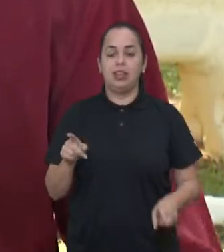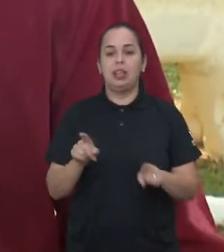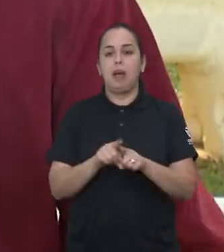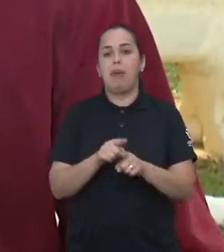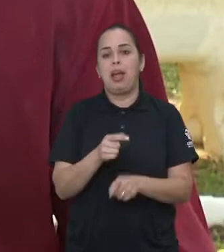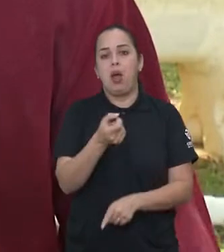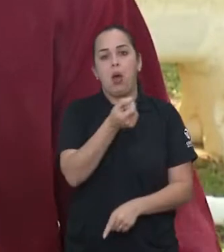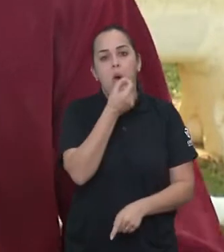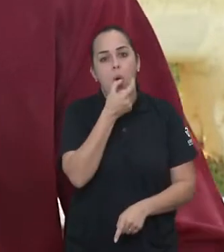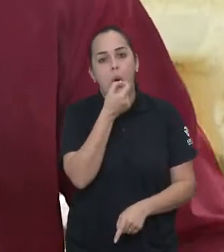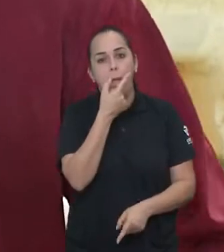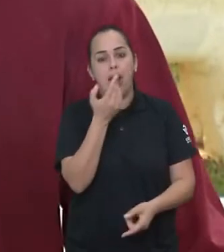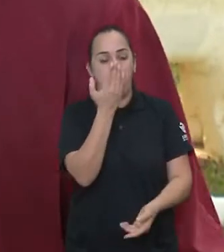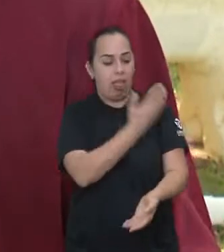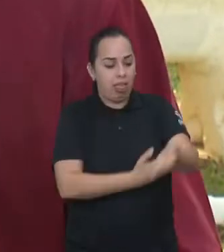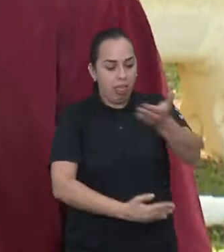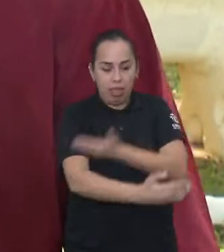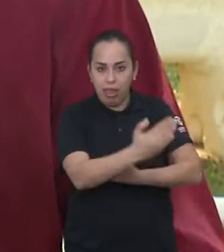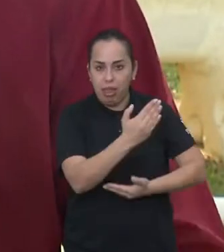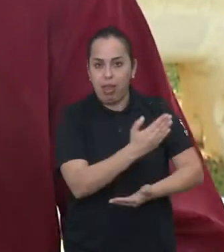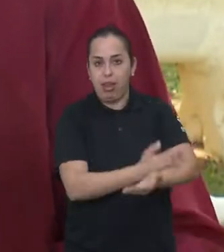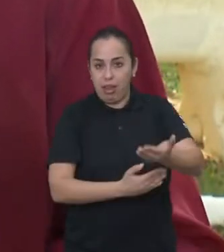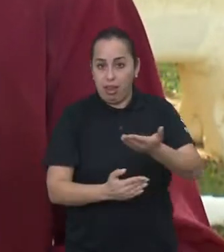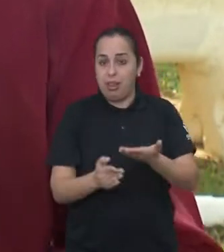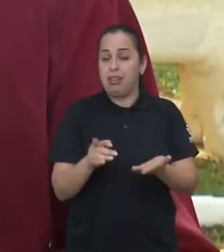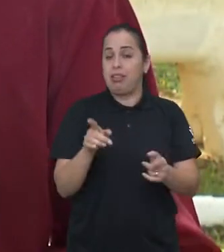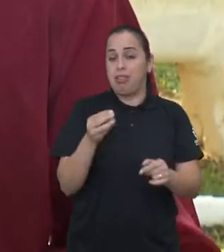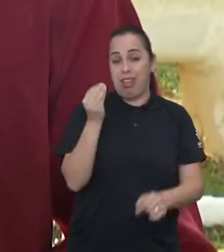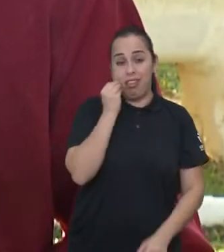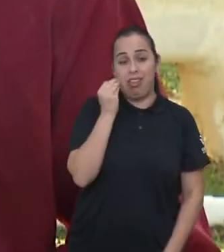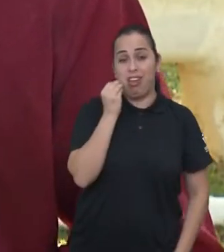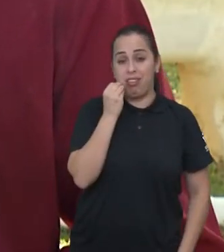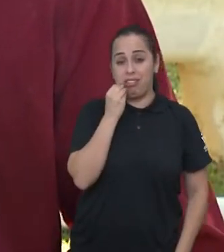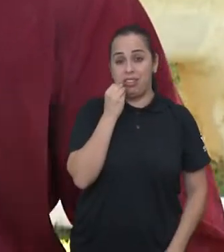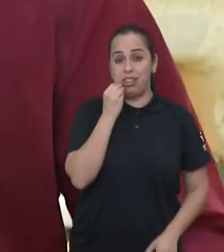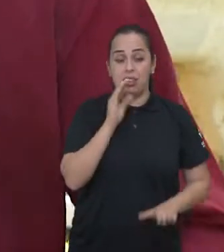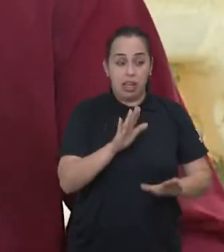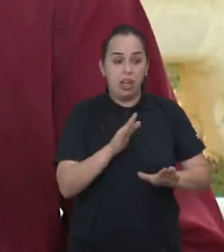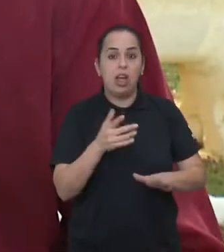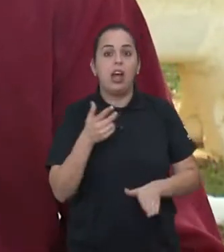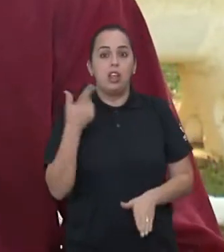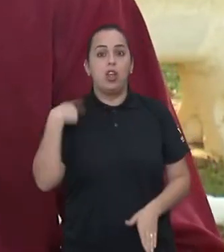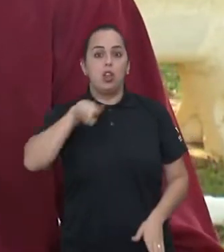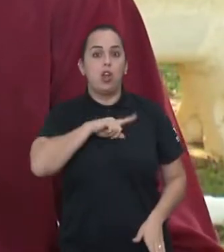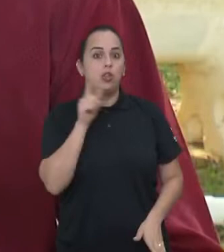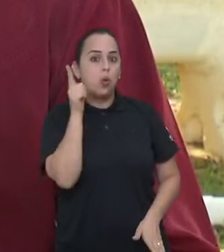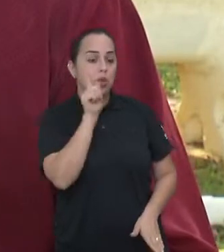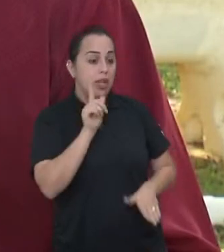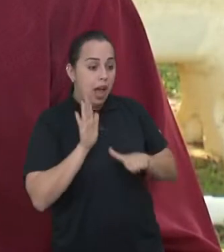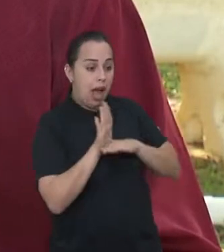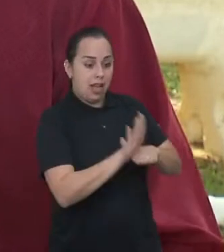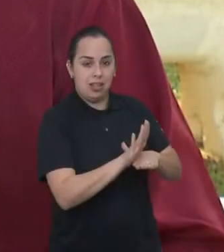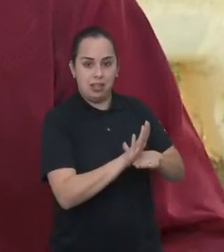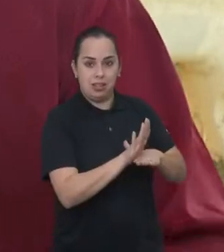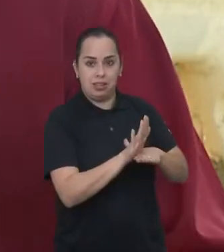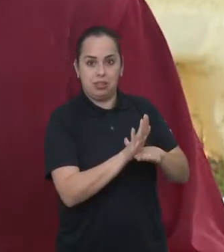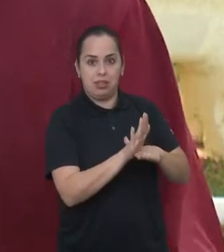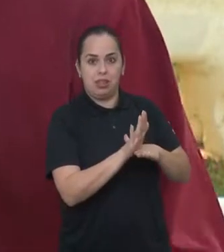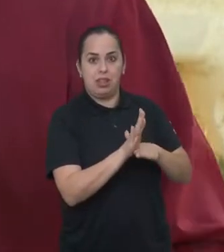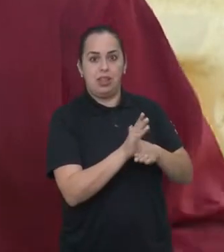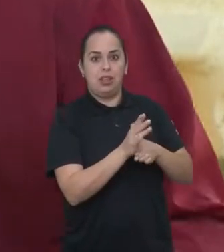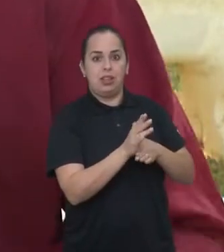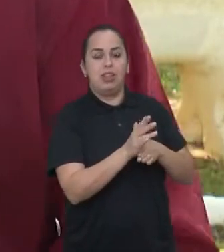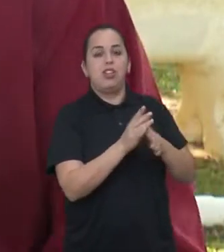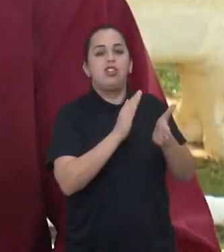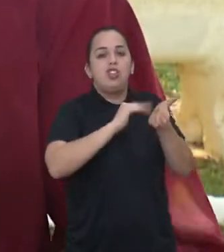ações como a ingestão de medicamentos cortes entre outras tentativas a gente ainda tem um tempo hábil de fazer alguma coisa né de fazer